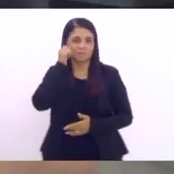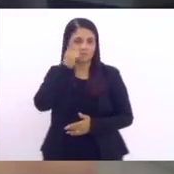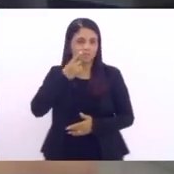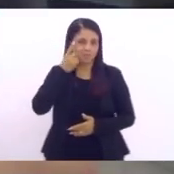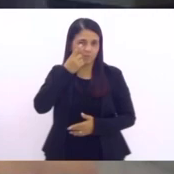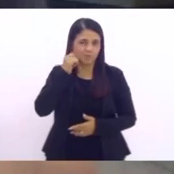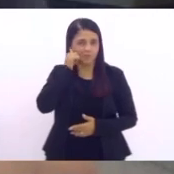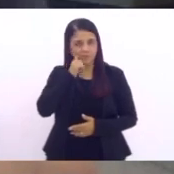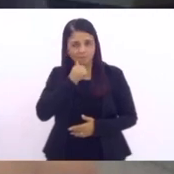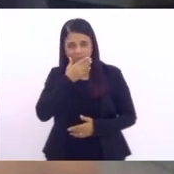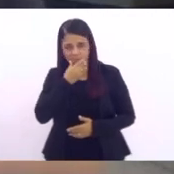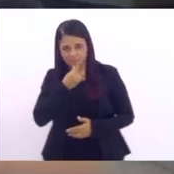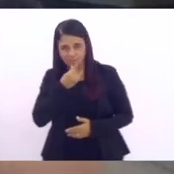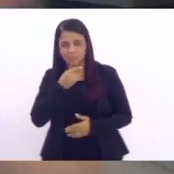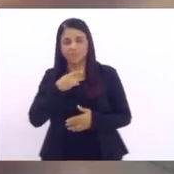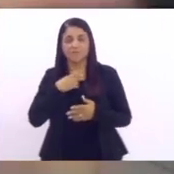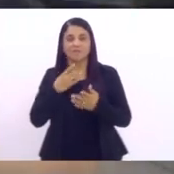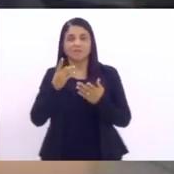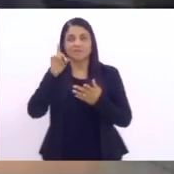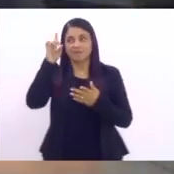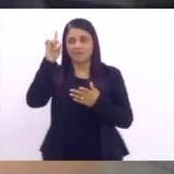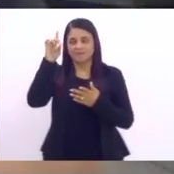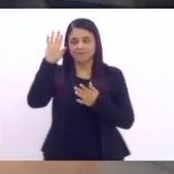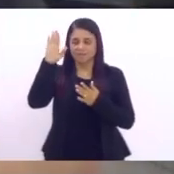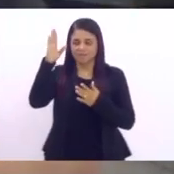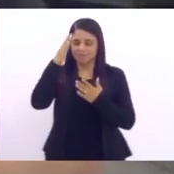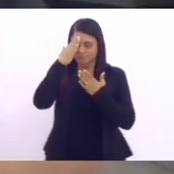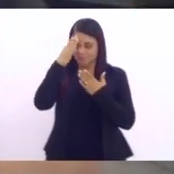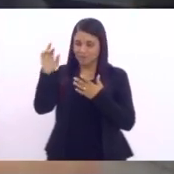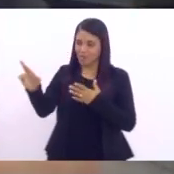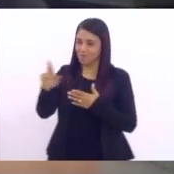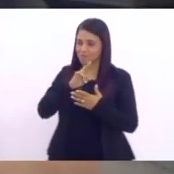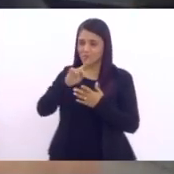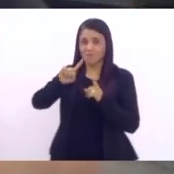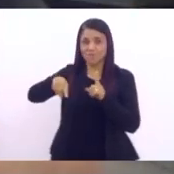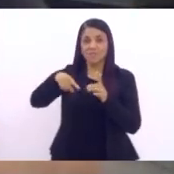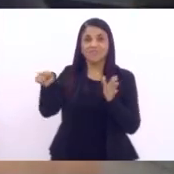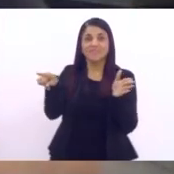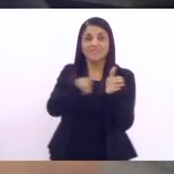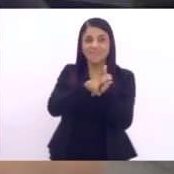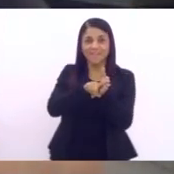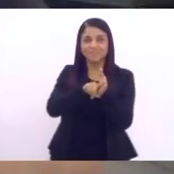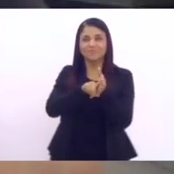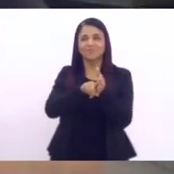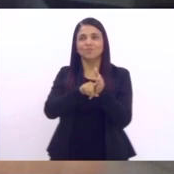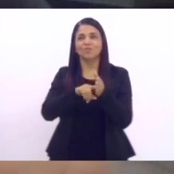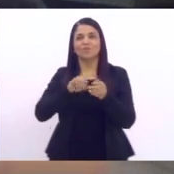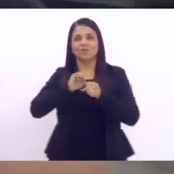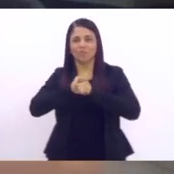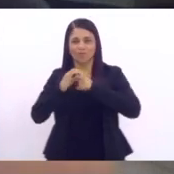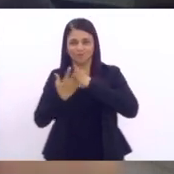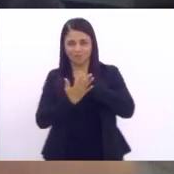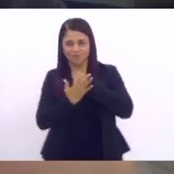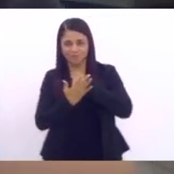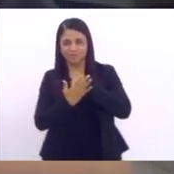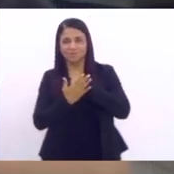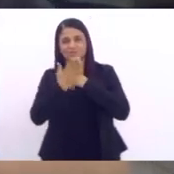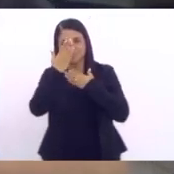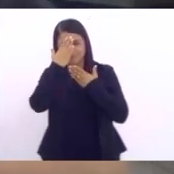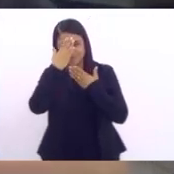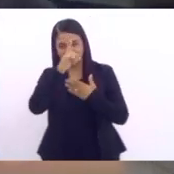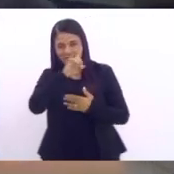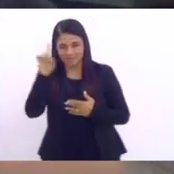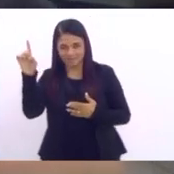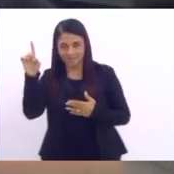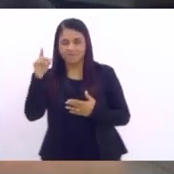acabou de sair meu resultado aqui negativando para a Covid, graças a Deus. e desejar a todos um feliz